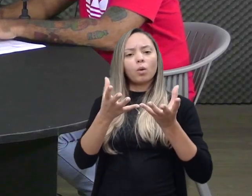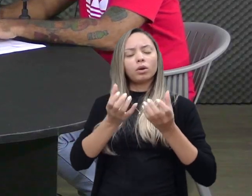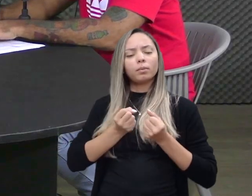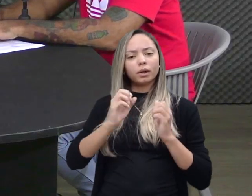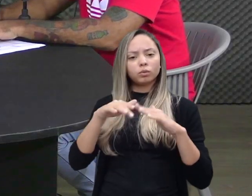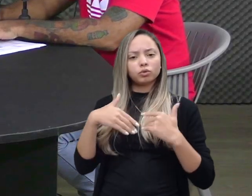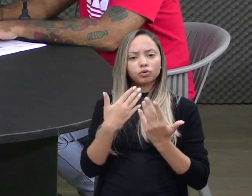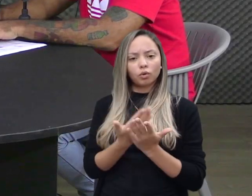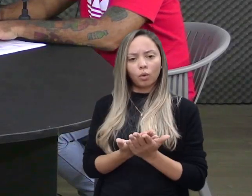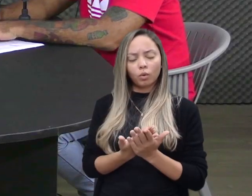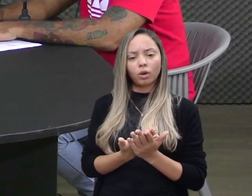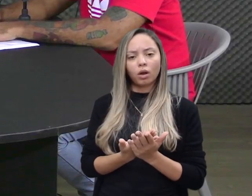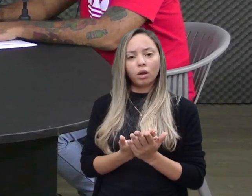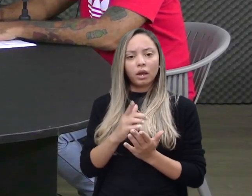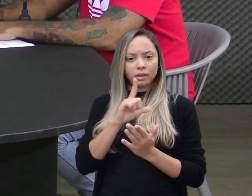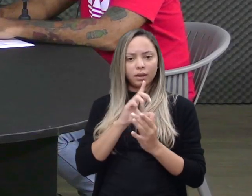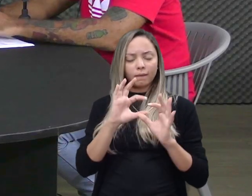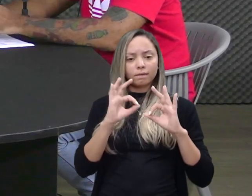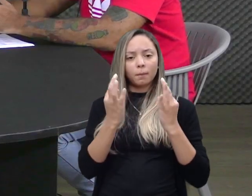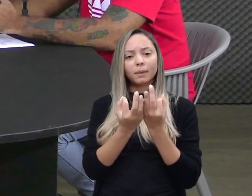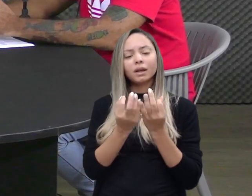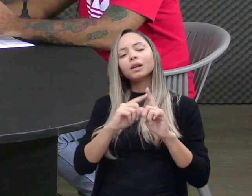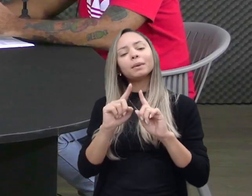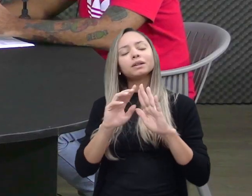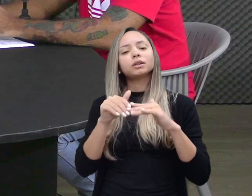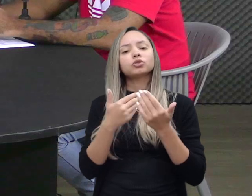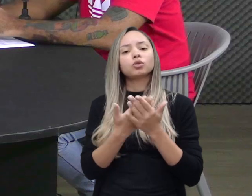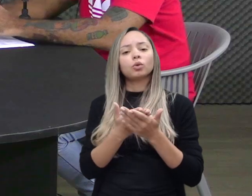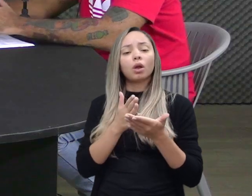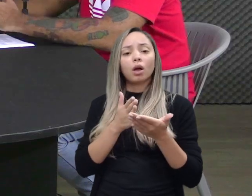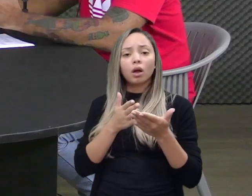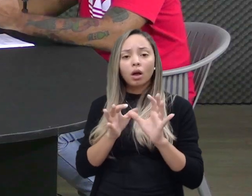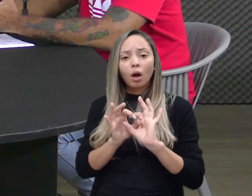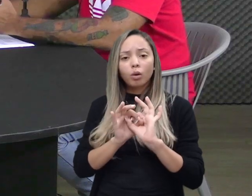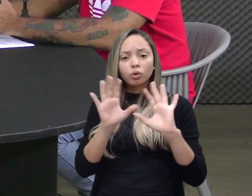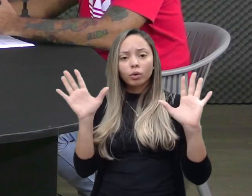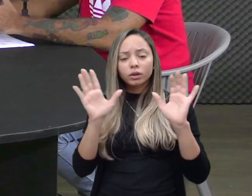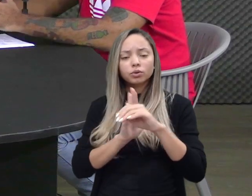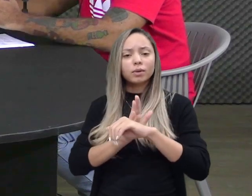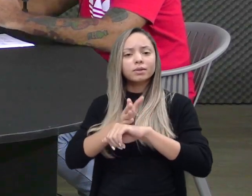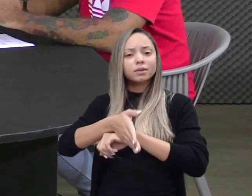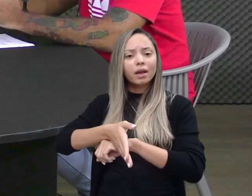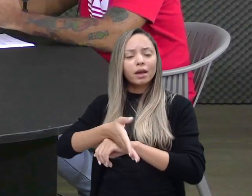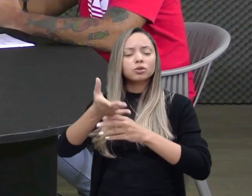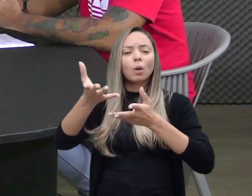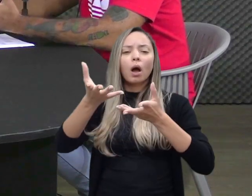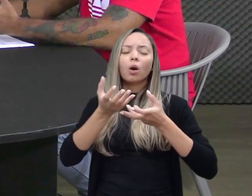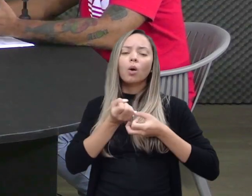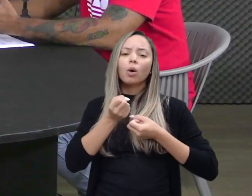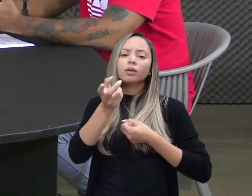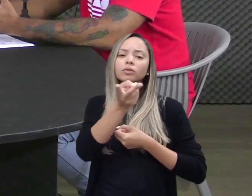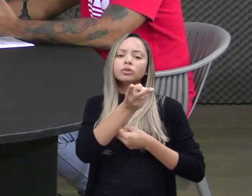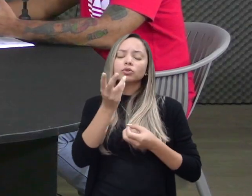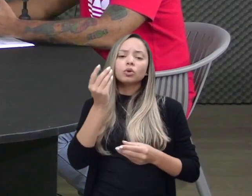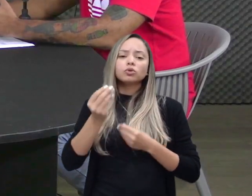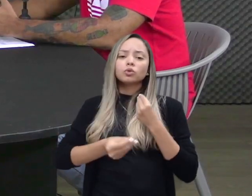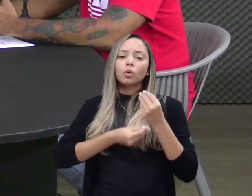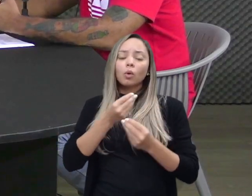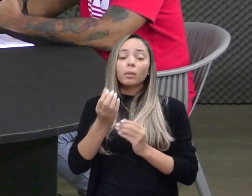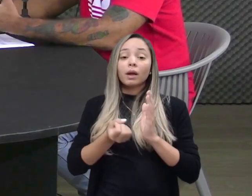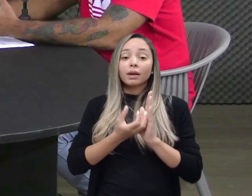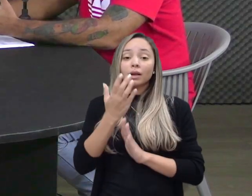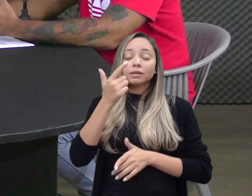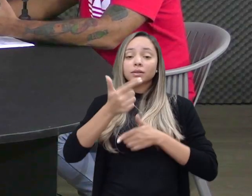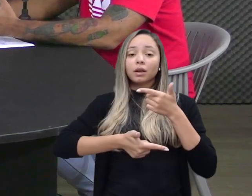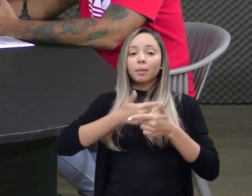da família, mas a escola, ela autoriza o acesso, ela acolhe vocês de forma a tornar esse trabalho